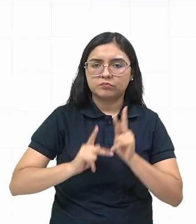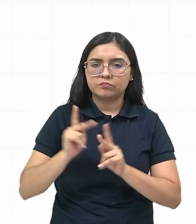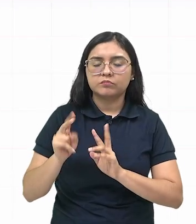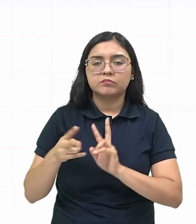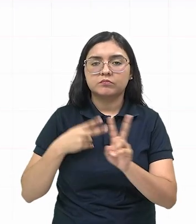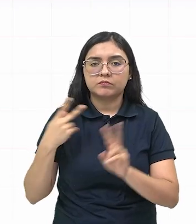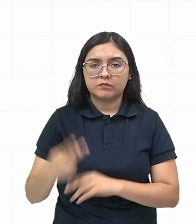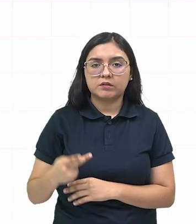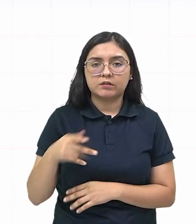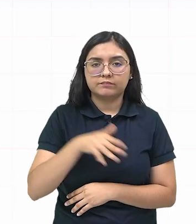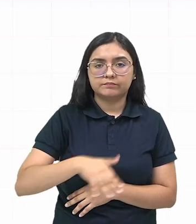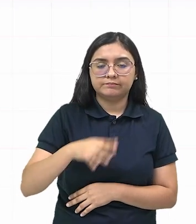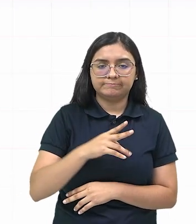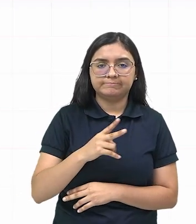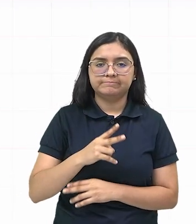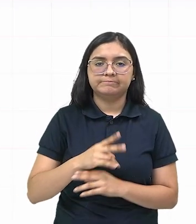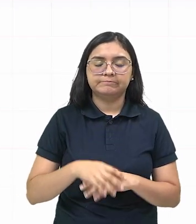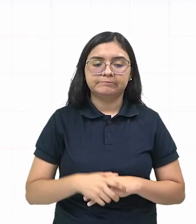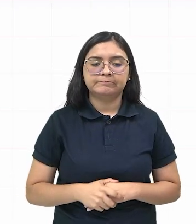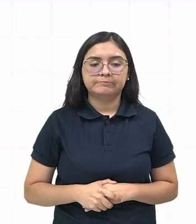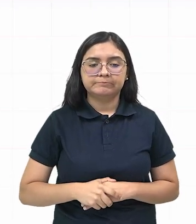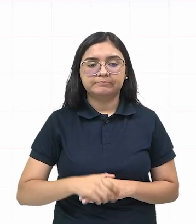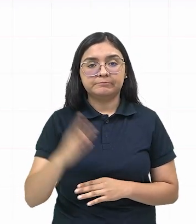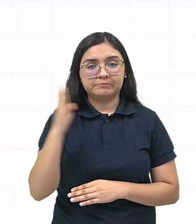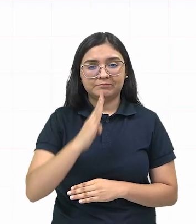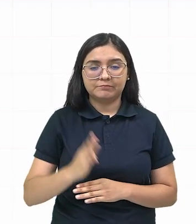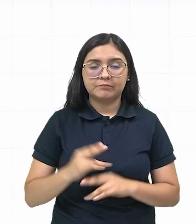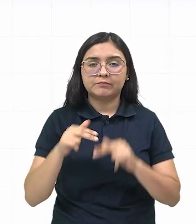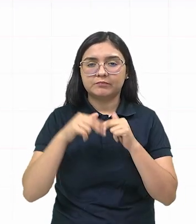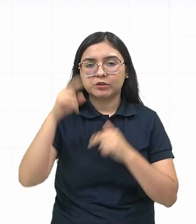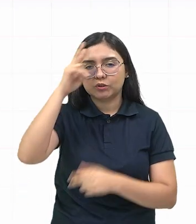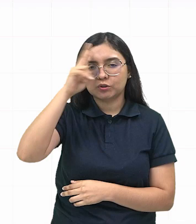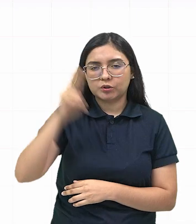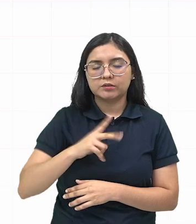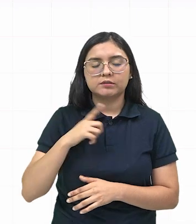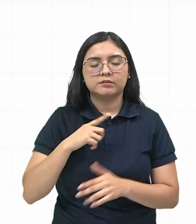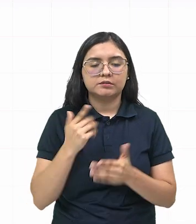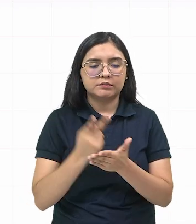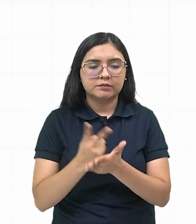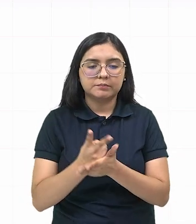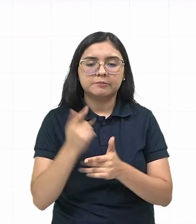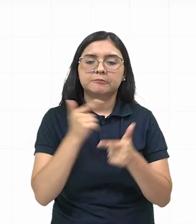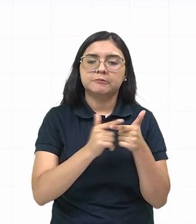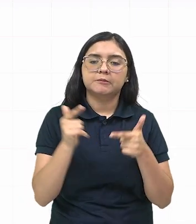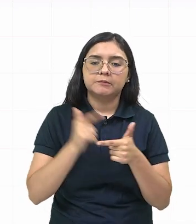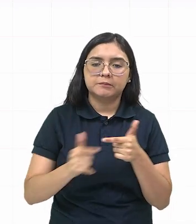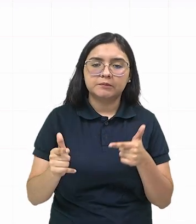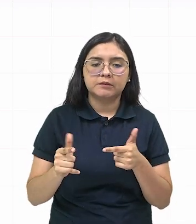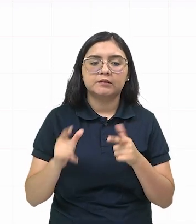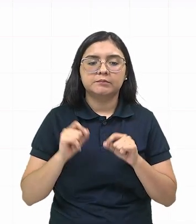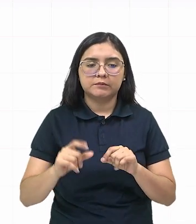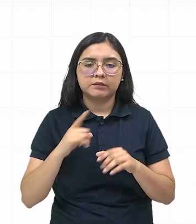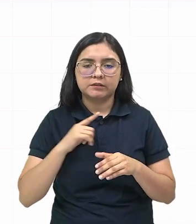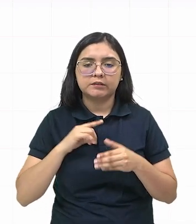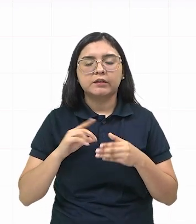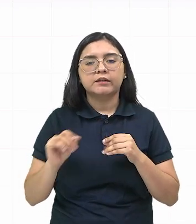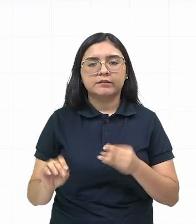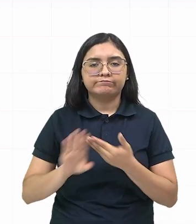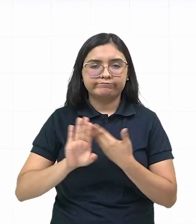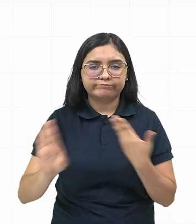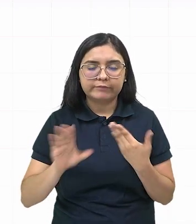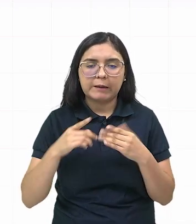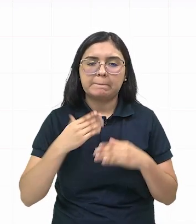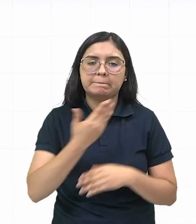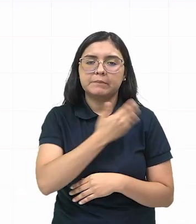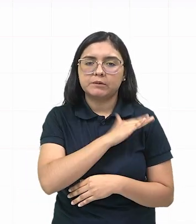brasileiro, né? Historicamente falando, sempre teve esse problema, né, de exclusão, de